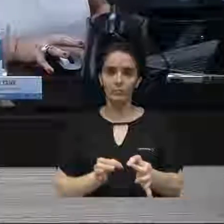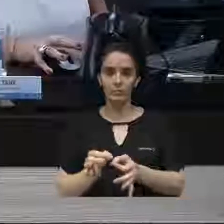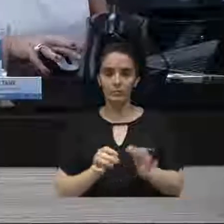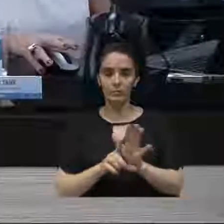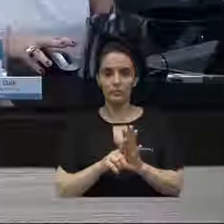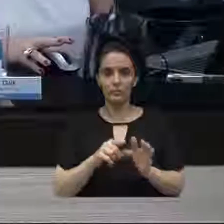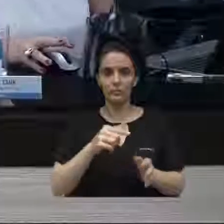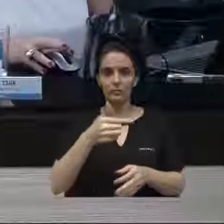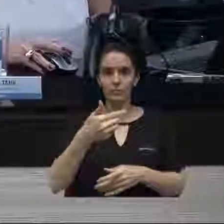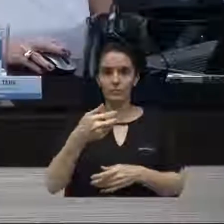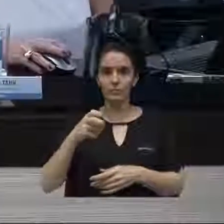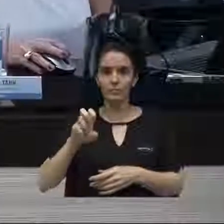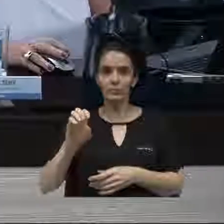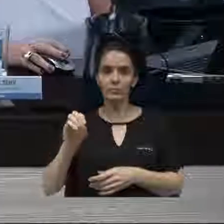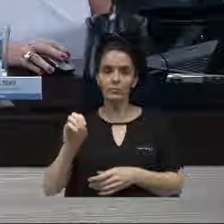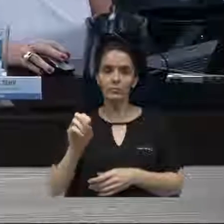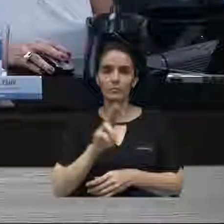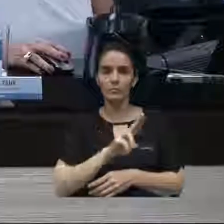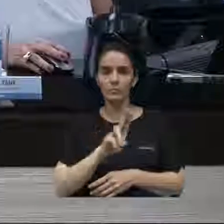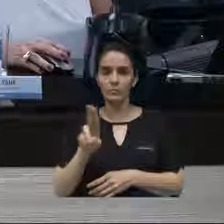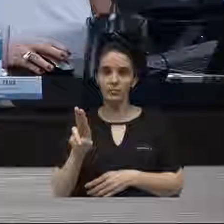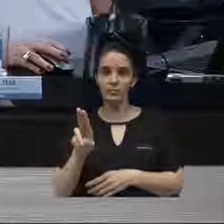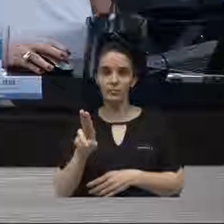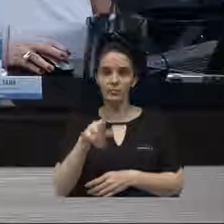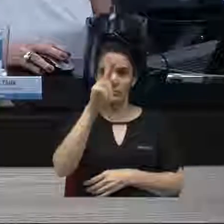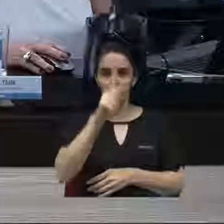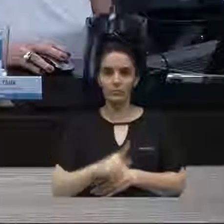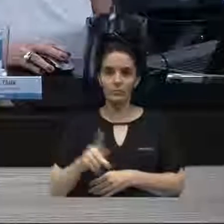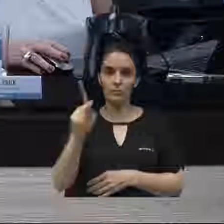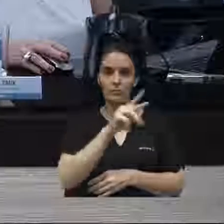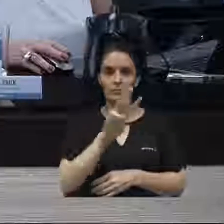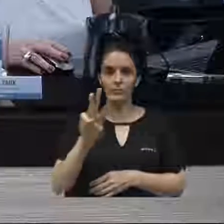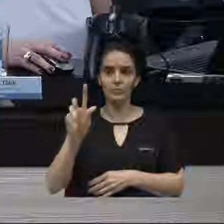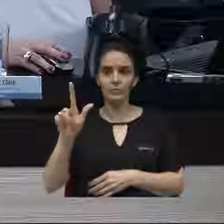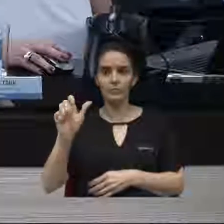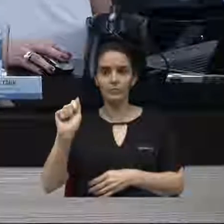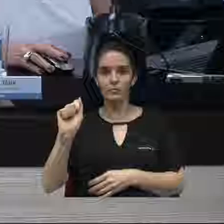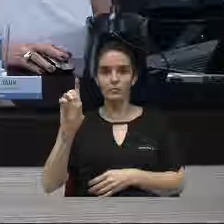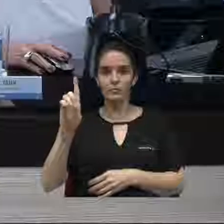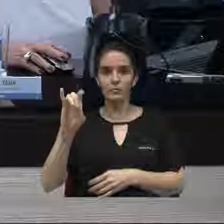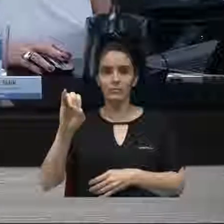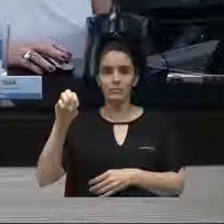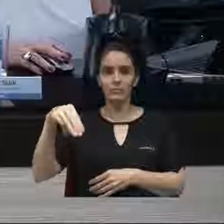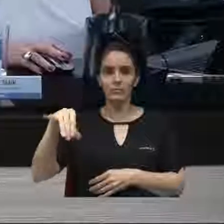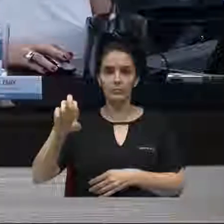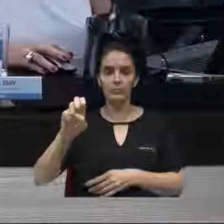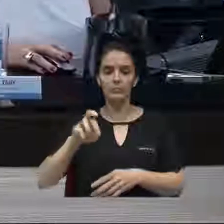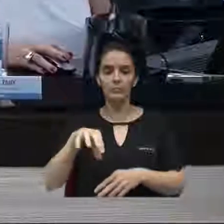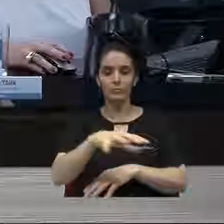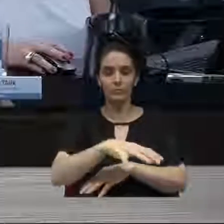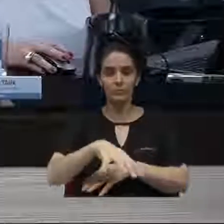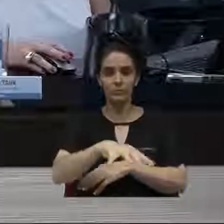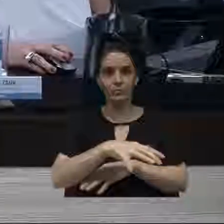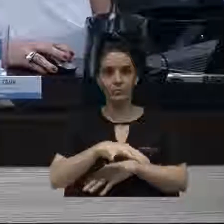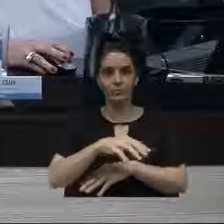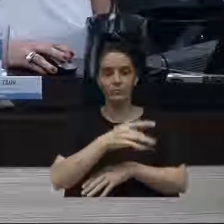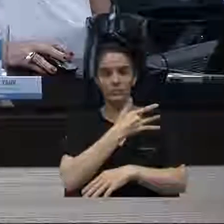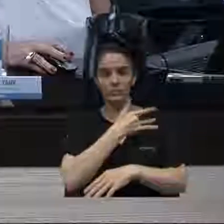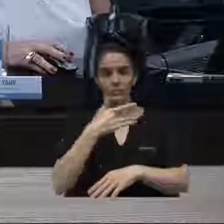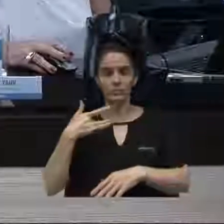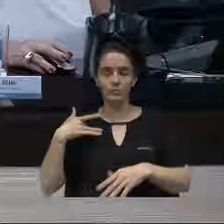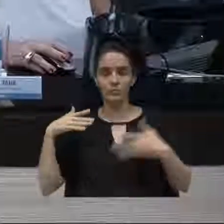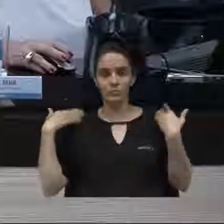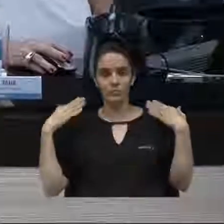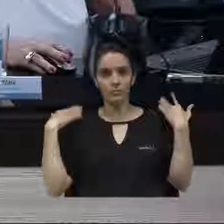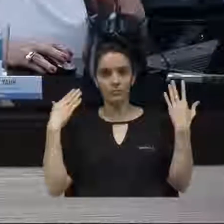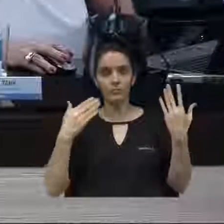Lei 250 perpetua o nome do padre Vladimir Barbosa Erkit no Centro de Referência de Saúde e Lazer do